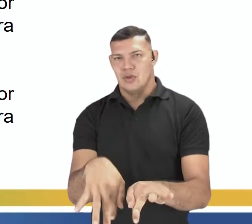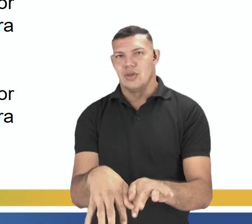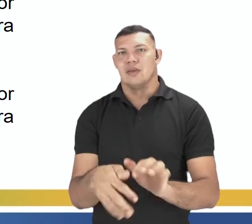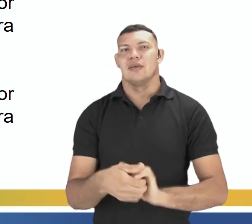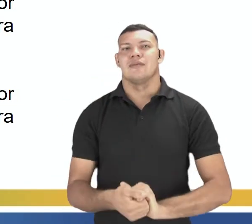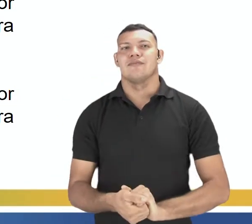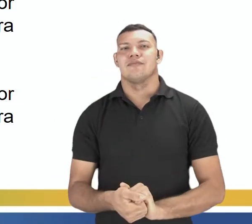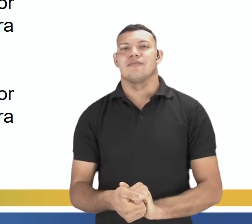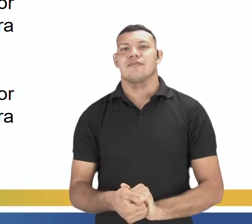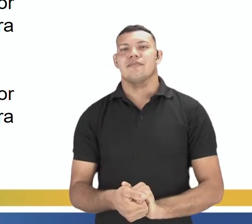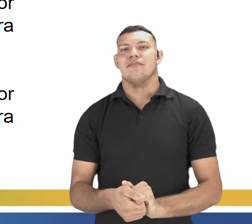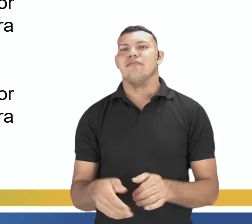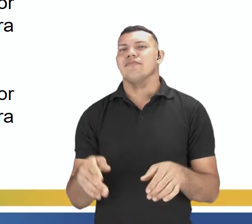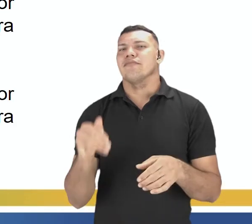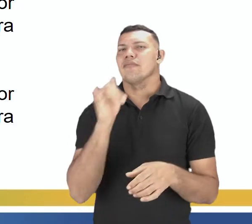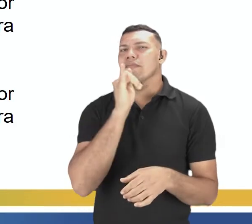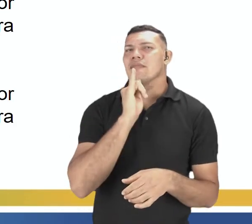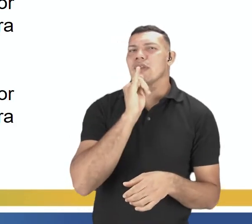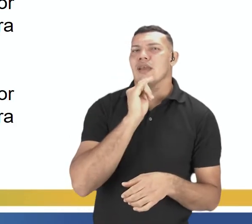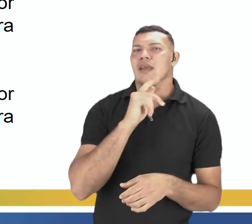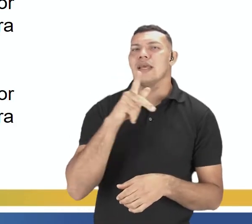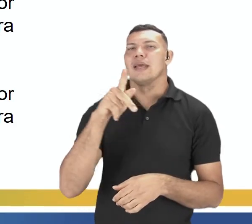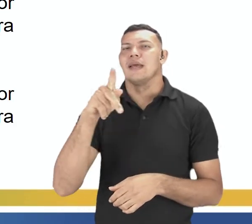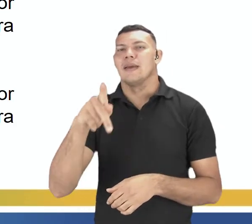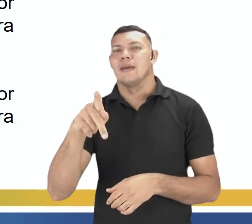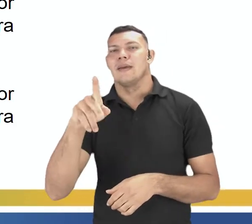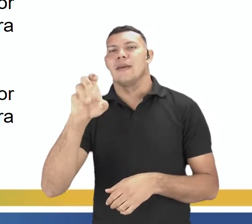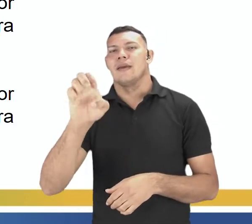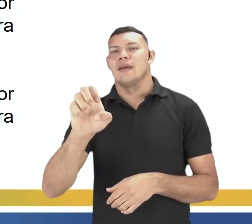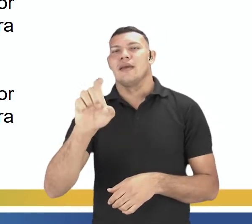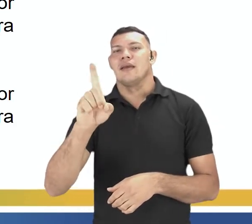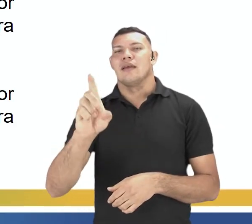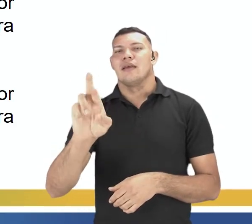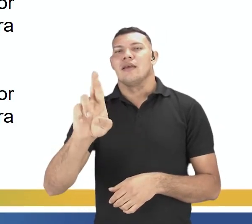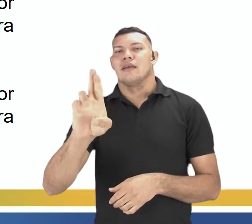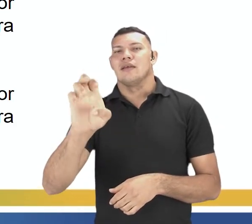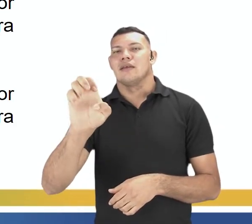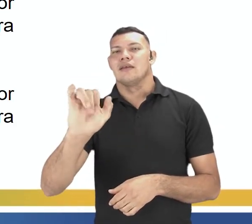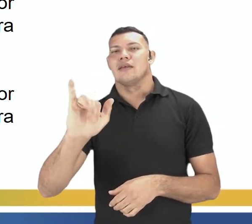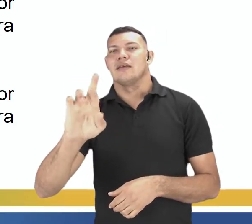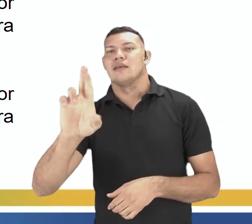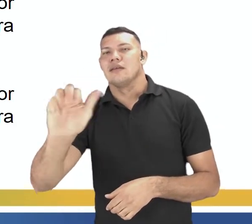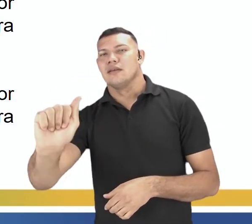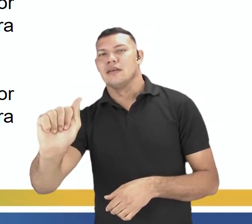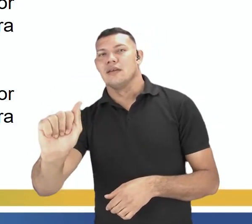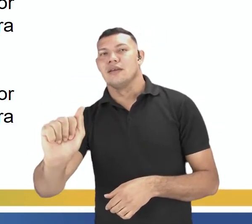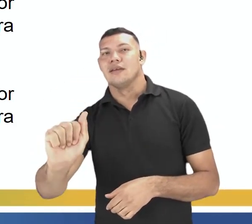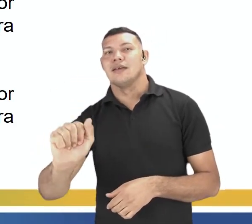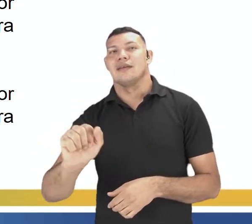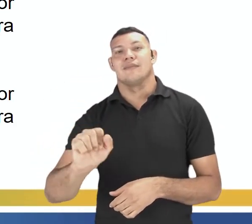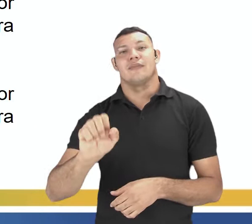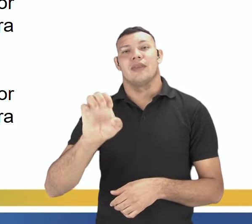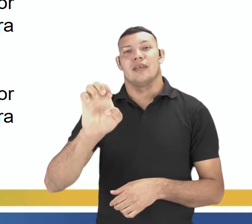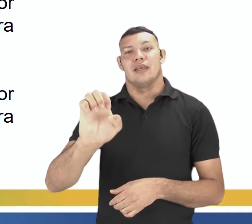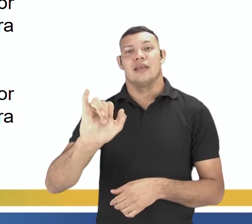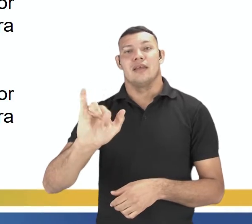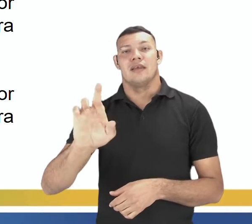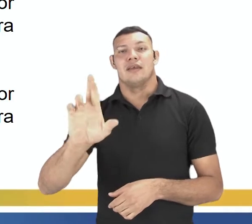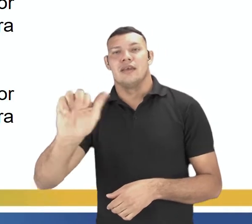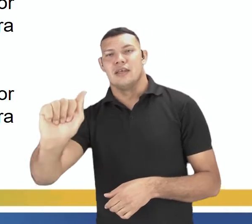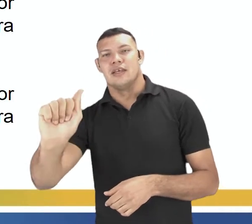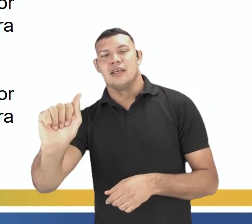exemplo, pedreira. A partícula eira é um sufixo ligado à palavra pedra. No